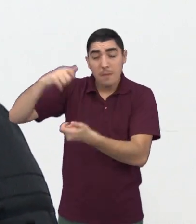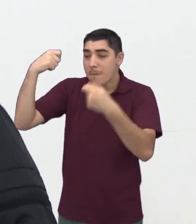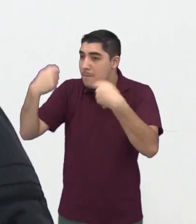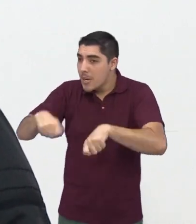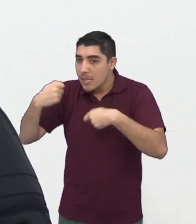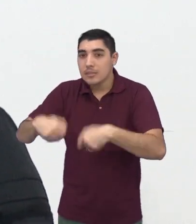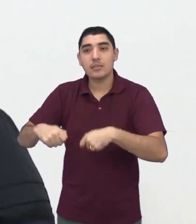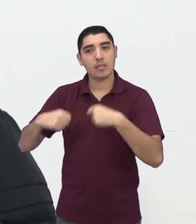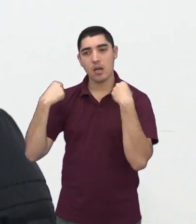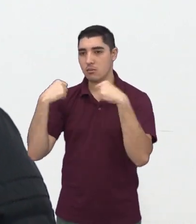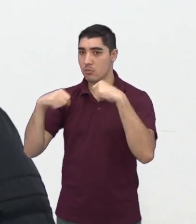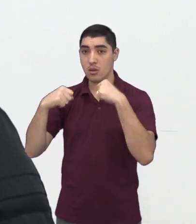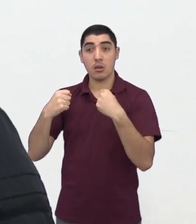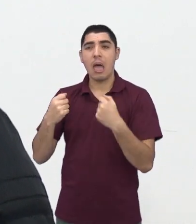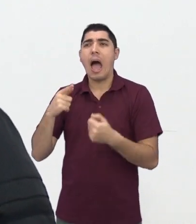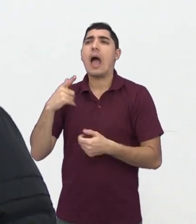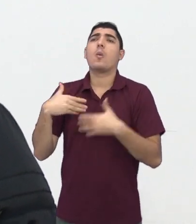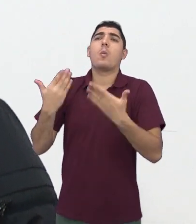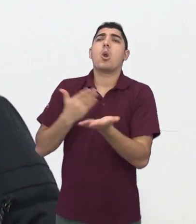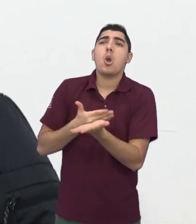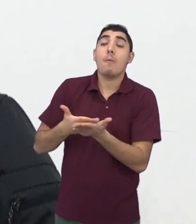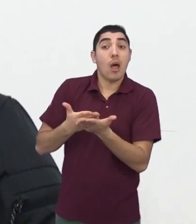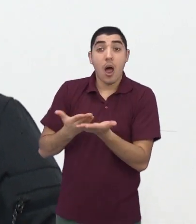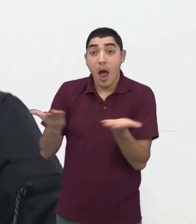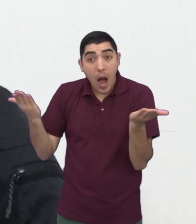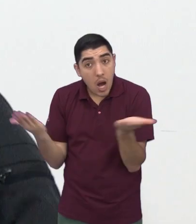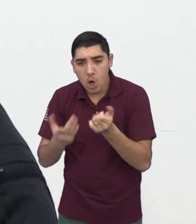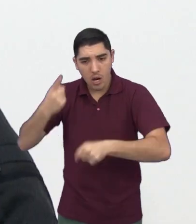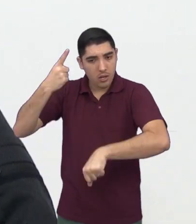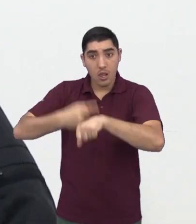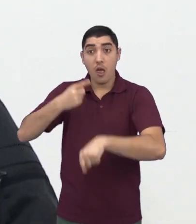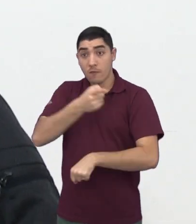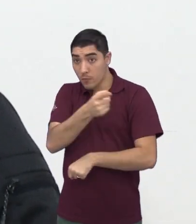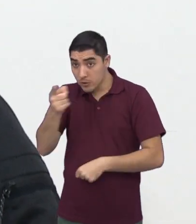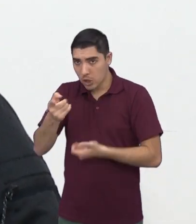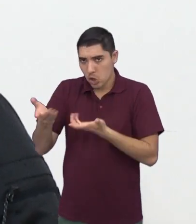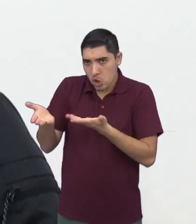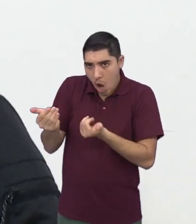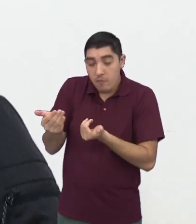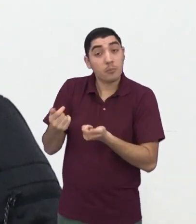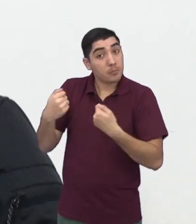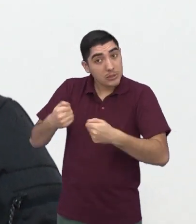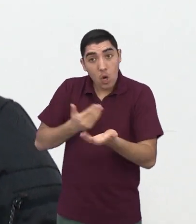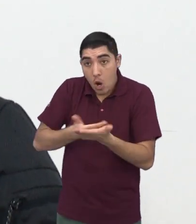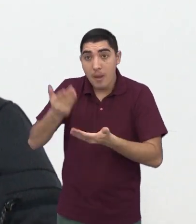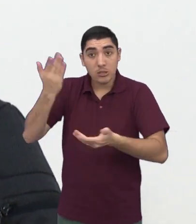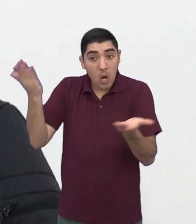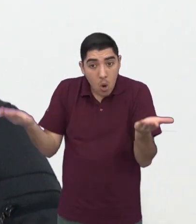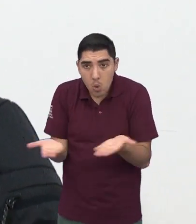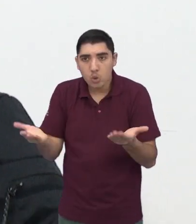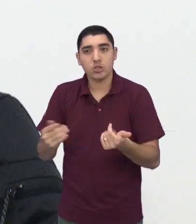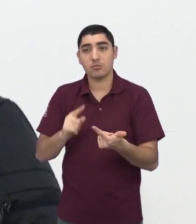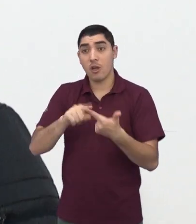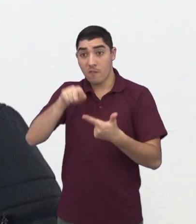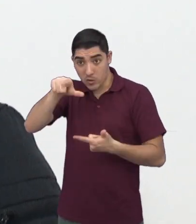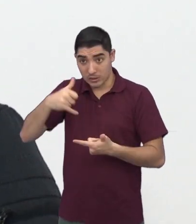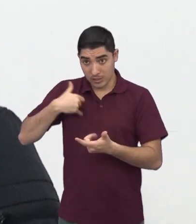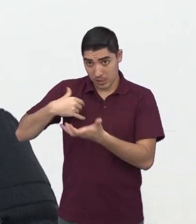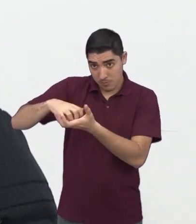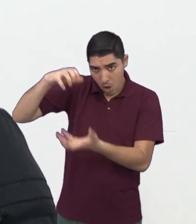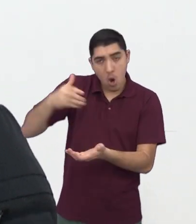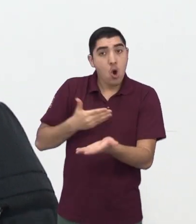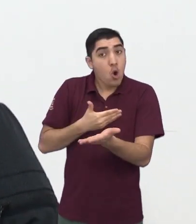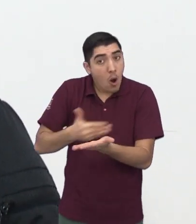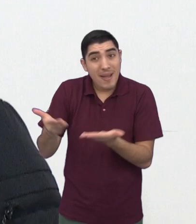tempo para começar é hoje. Então, você que é novo, né? Comece hoje. Você que é idoso, comece